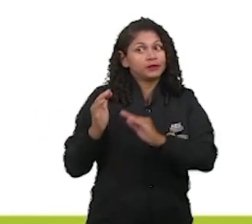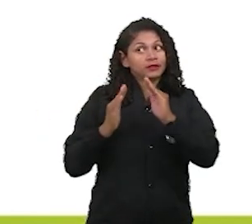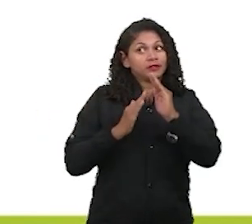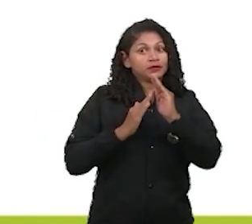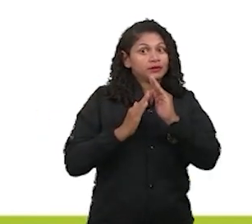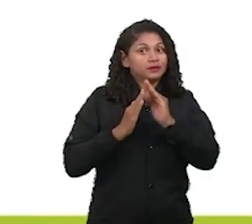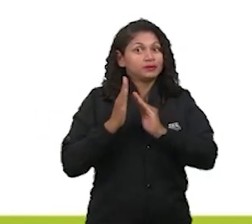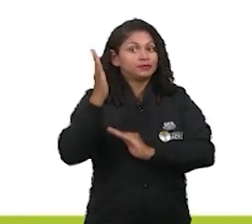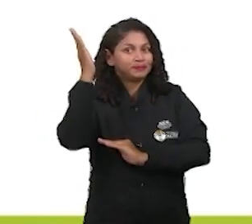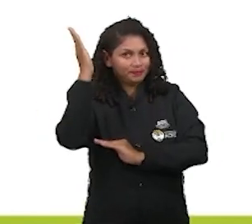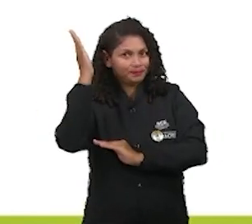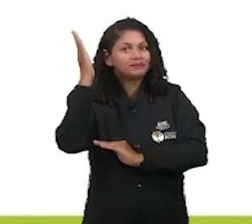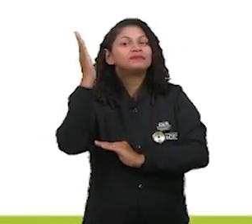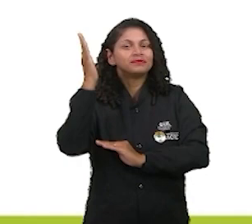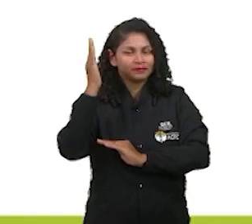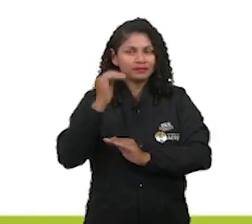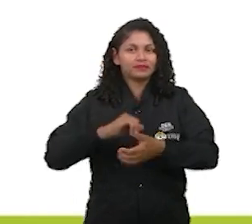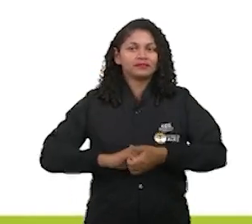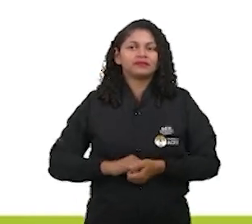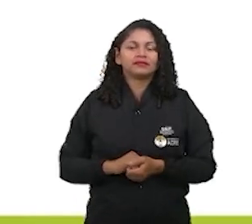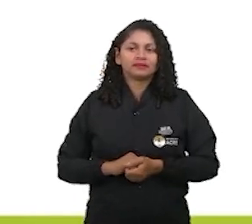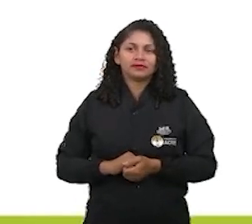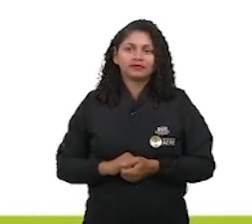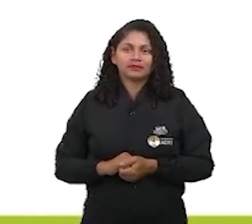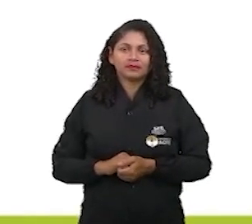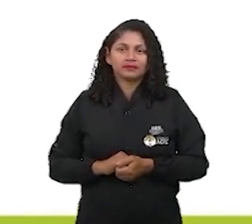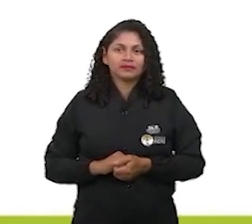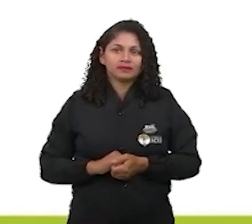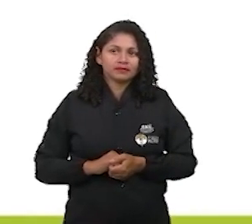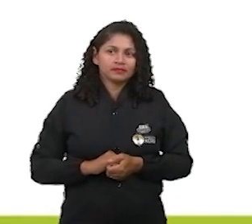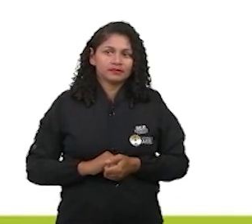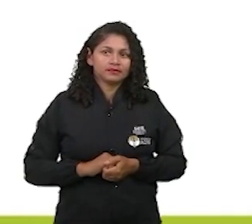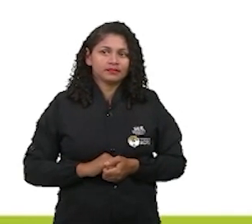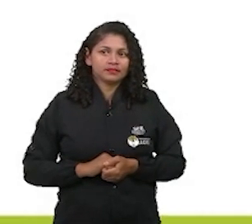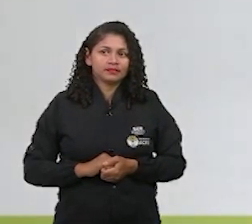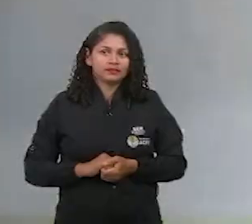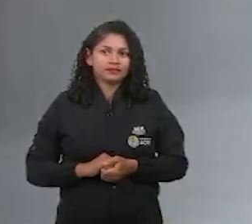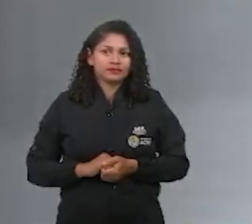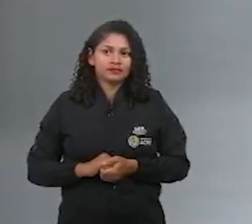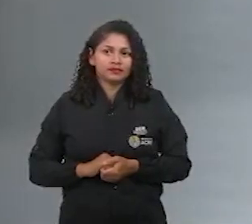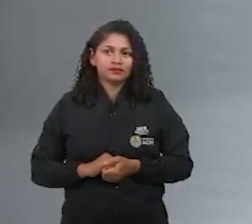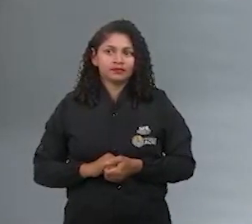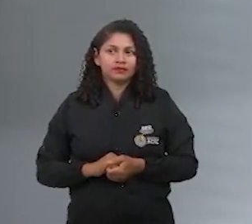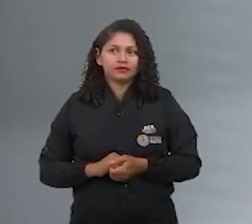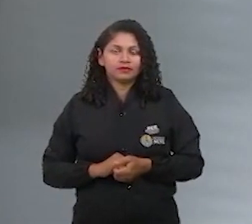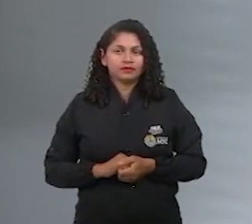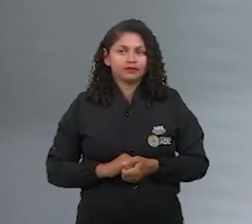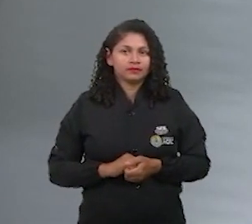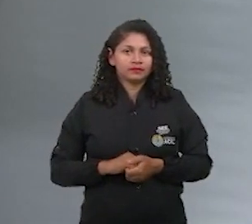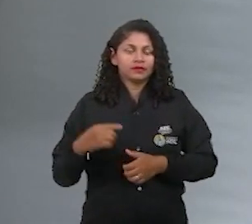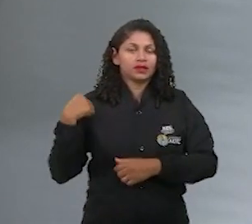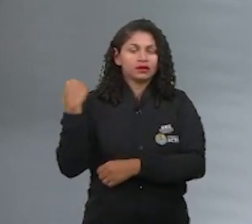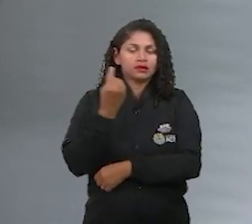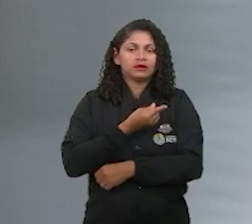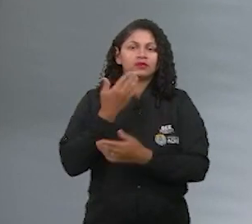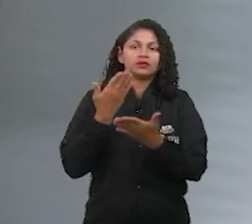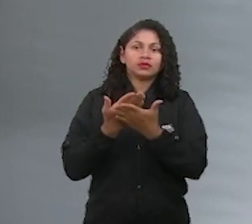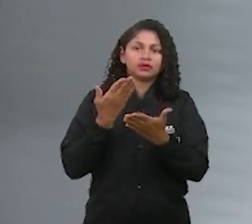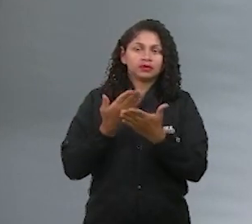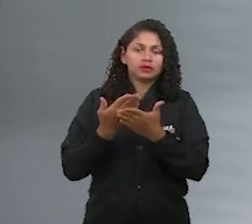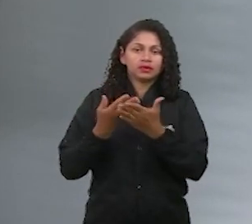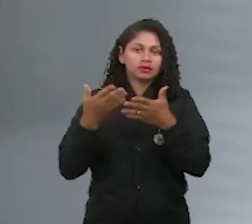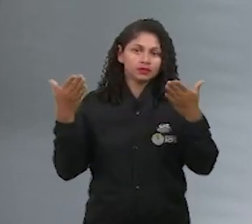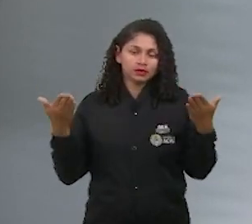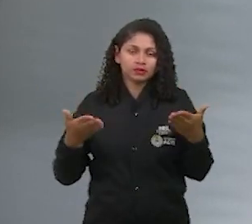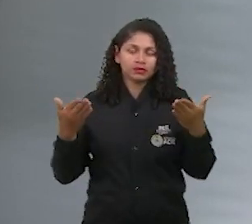ficar na terra. Então ele trata justamente dessa ironia. E aqui, queridos, fica a nossa aula de hoje. Espero